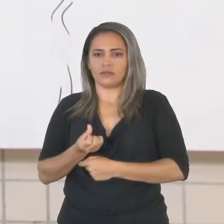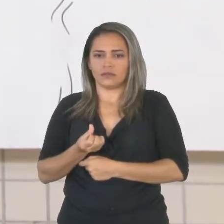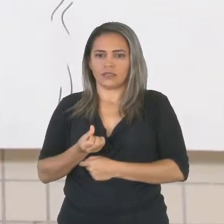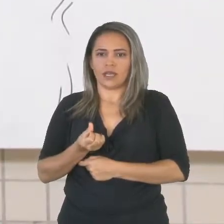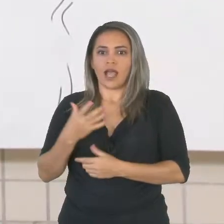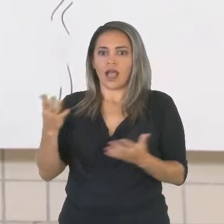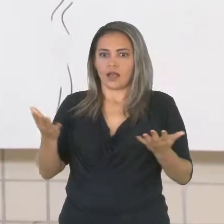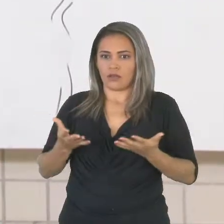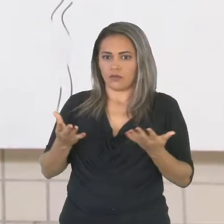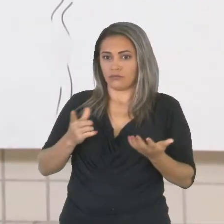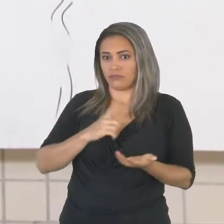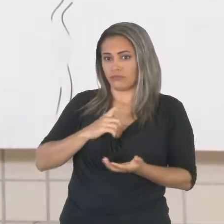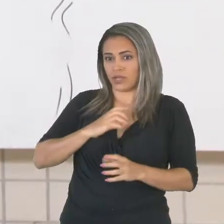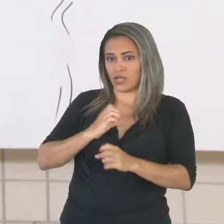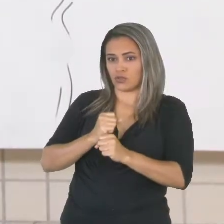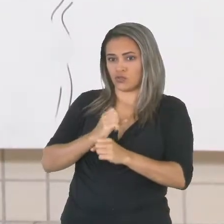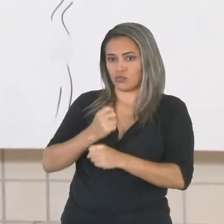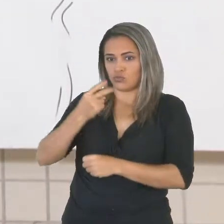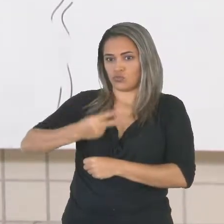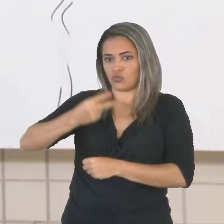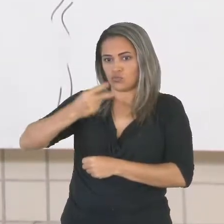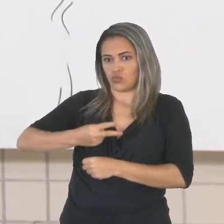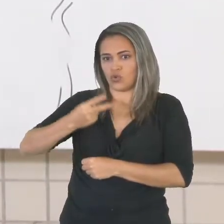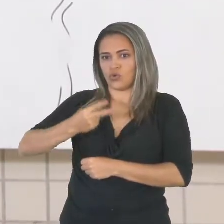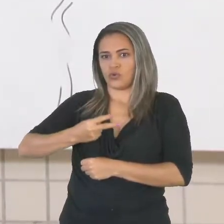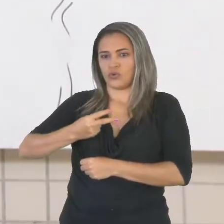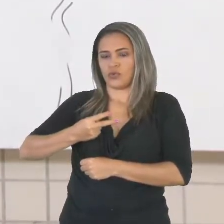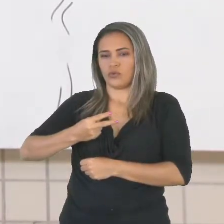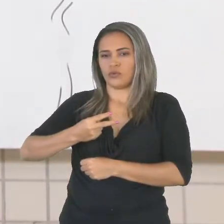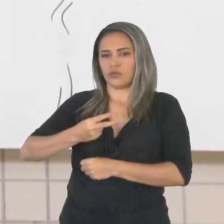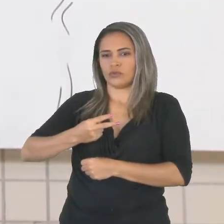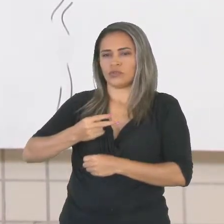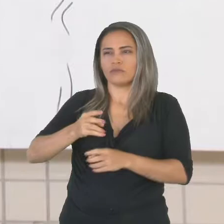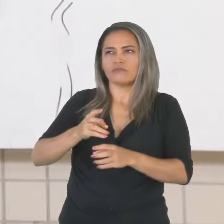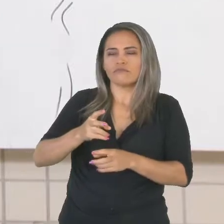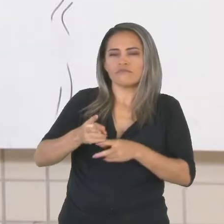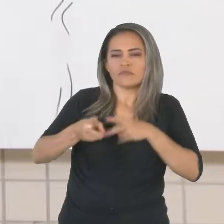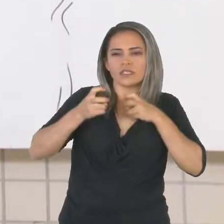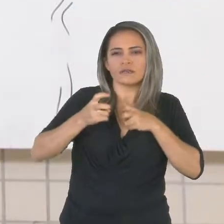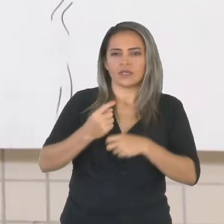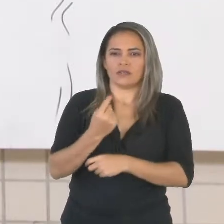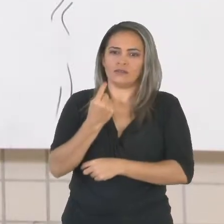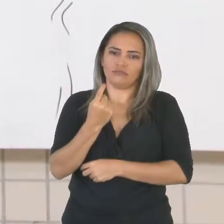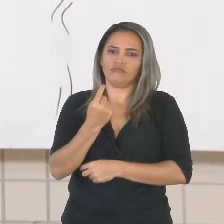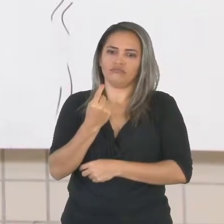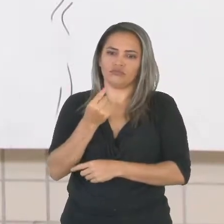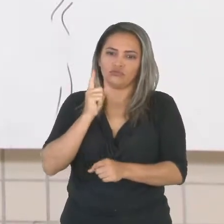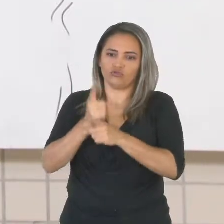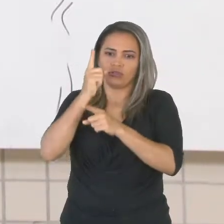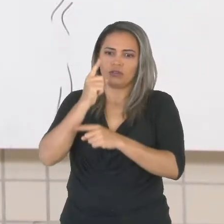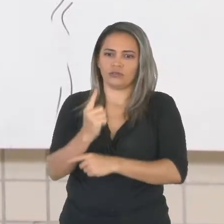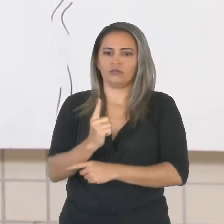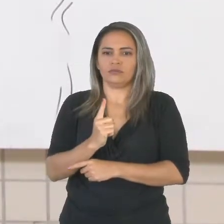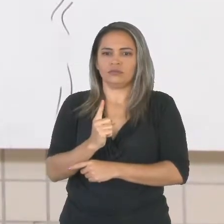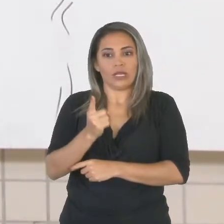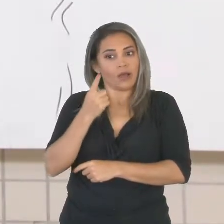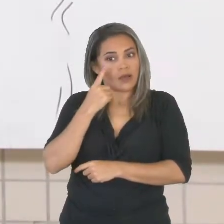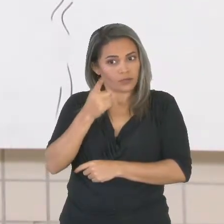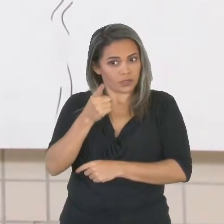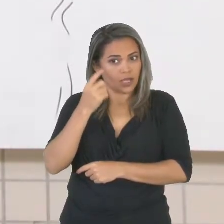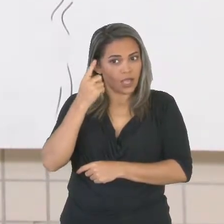realizo a soma desses dois números decimal, se você perceber, eu vou chegar a 1. Tranquilo? Isso é importante você se